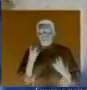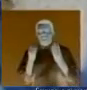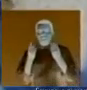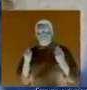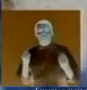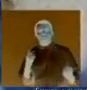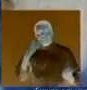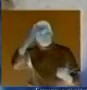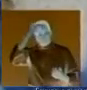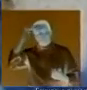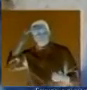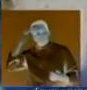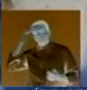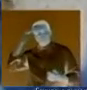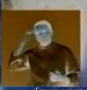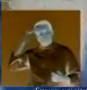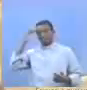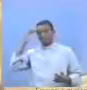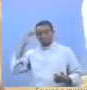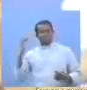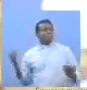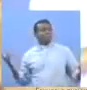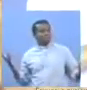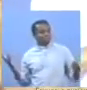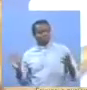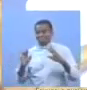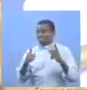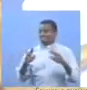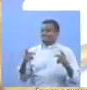aqui é festa de batizado. Tem nada a ver com casamento.